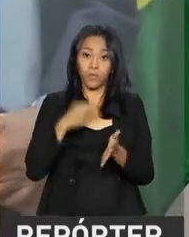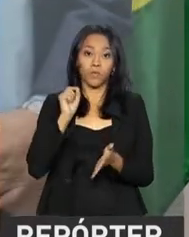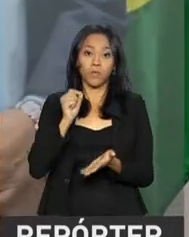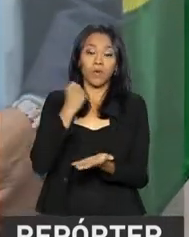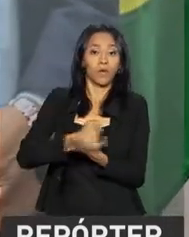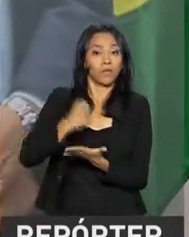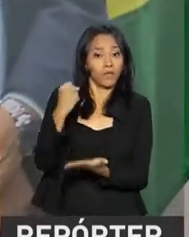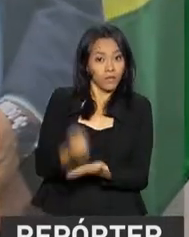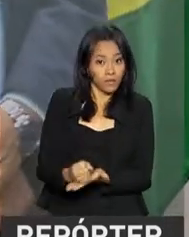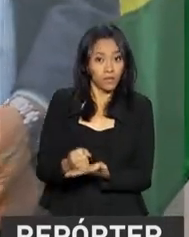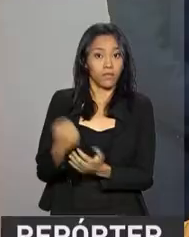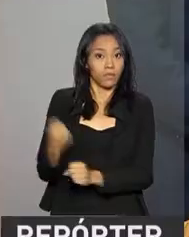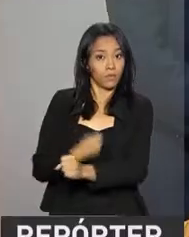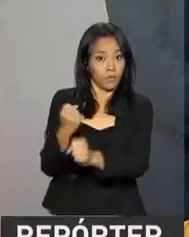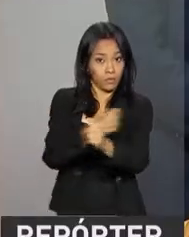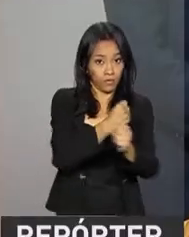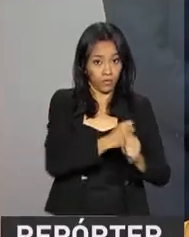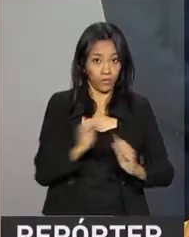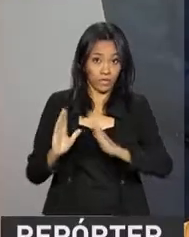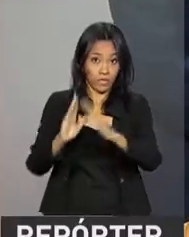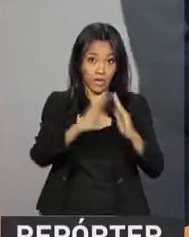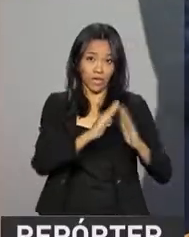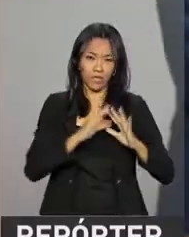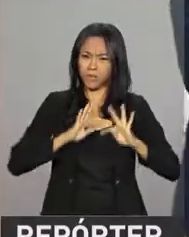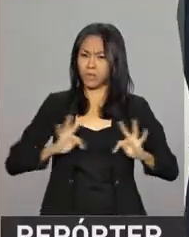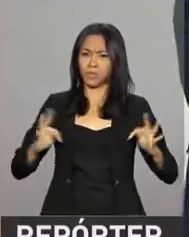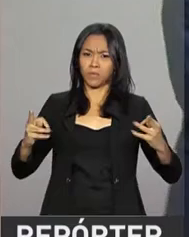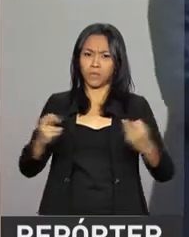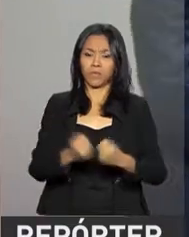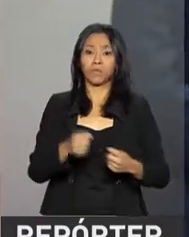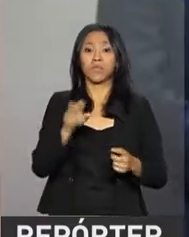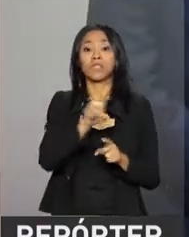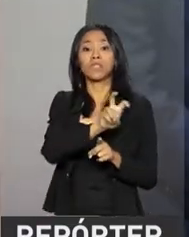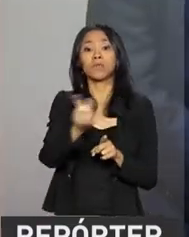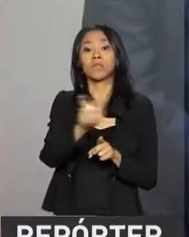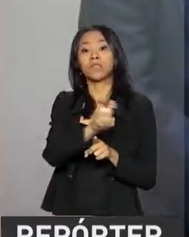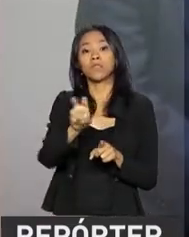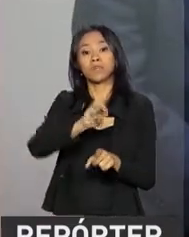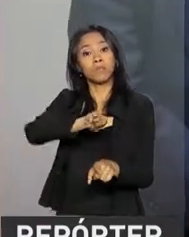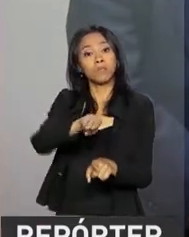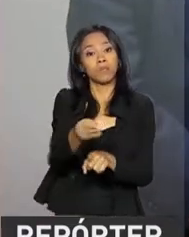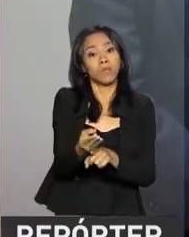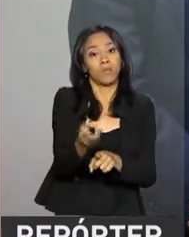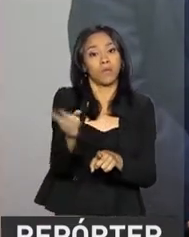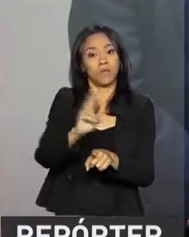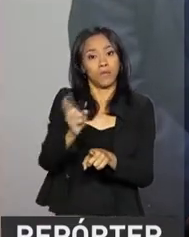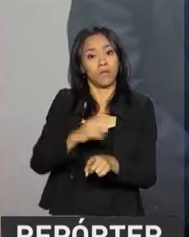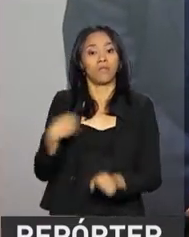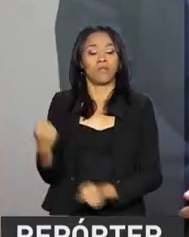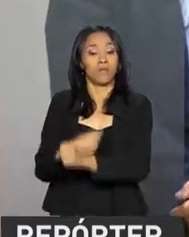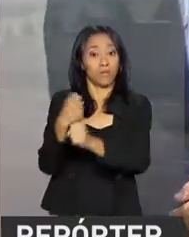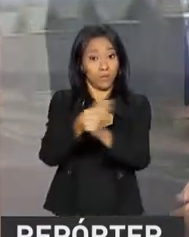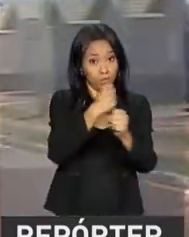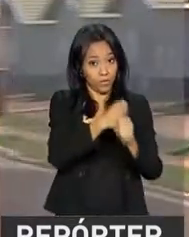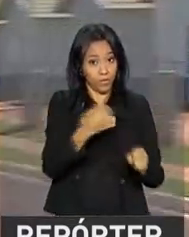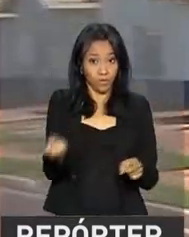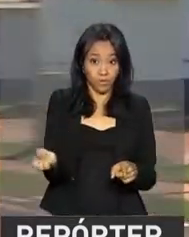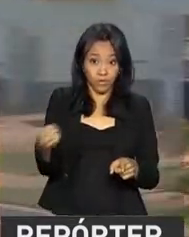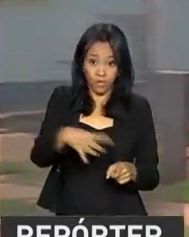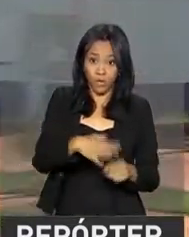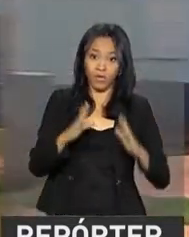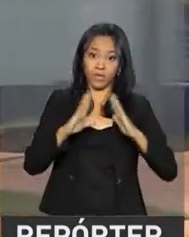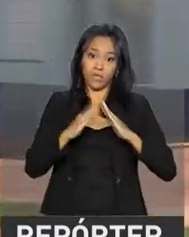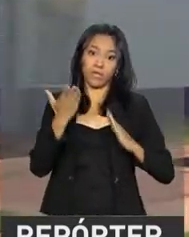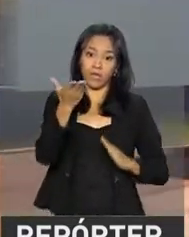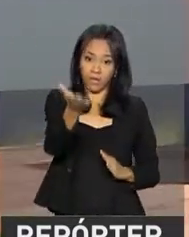unidades habitacionais no total vão ser investidos 55 milhões de reais na construção das novas casas pelo